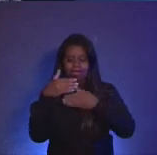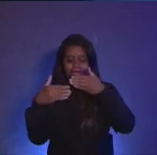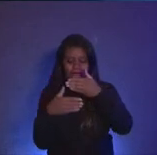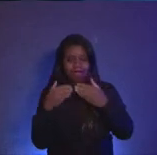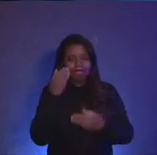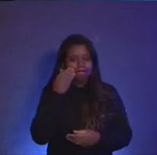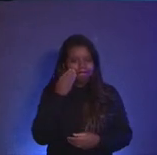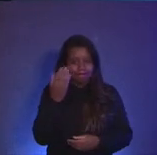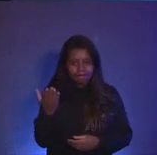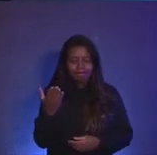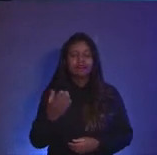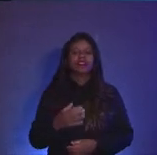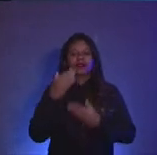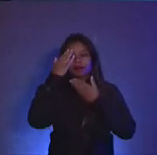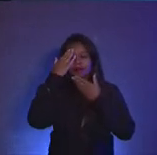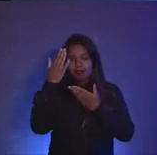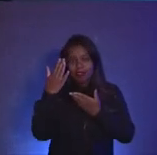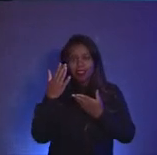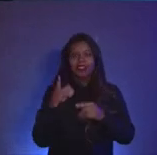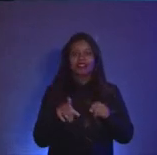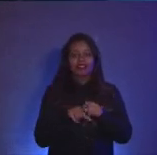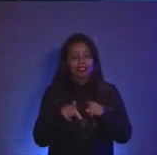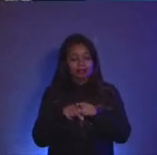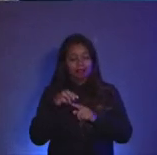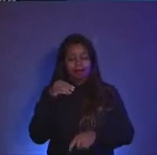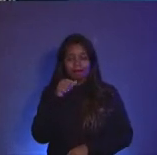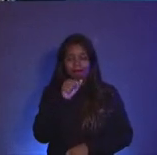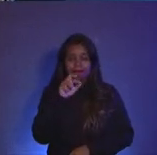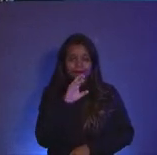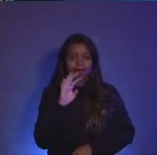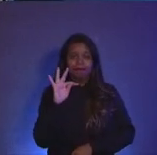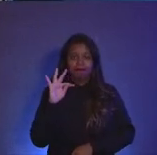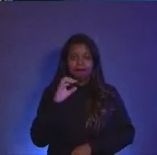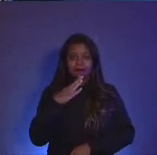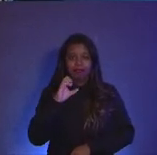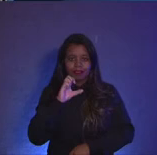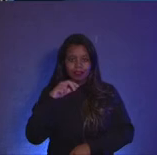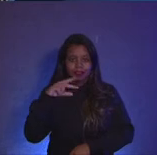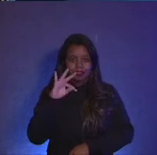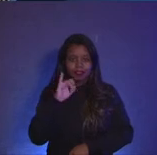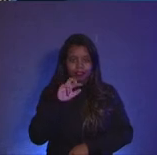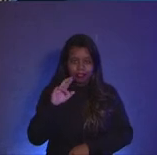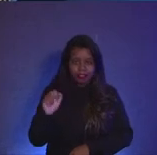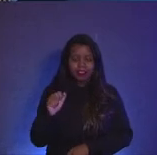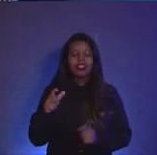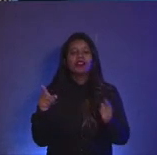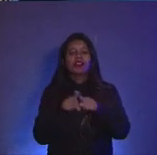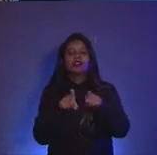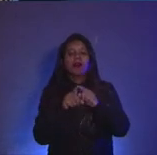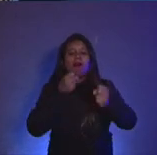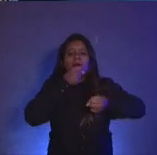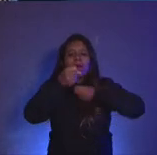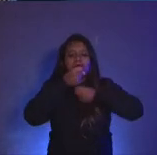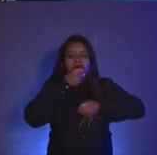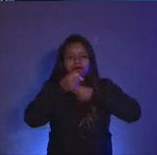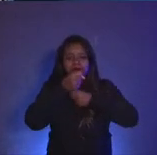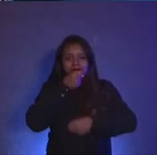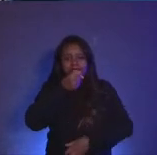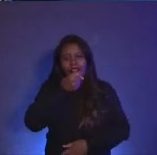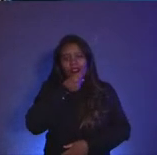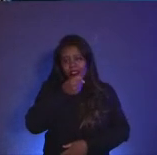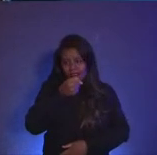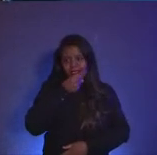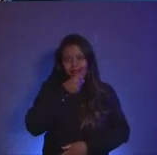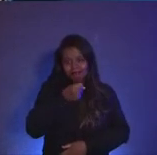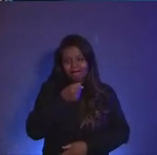obrigada. Night Center, que também apoiou essa exposição. E o Núcleo Jornalismo, que também sempre